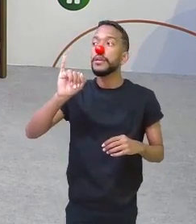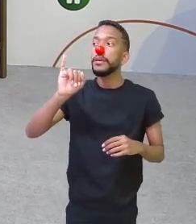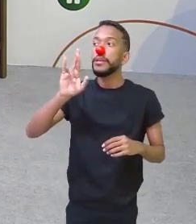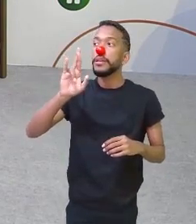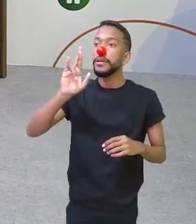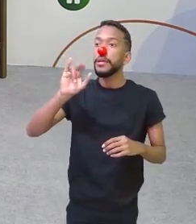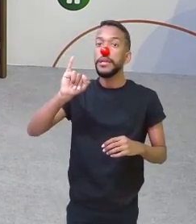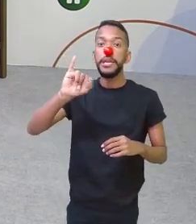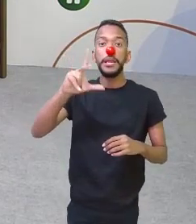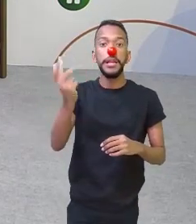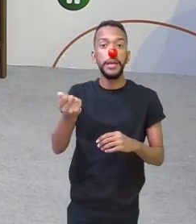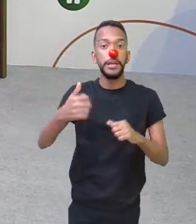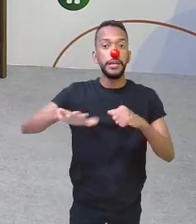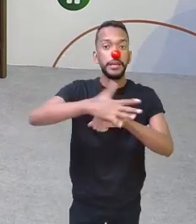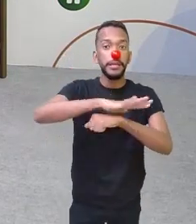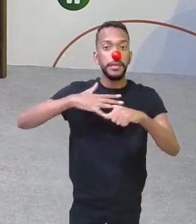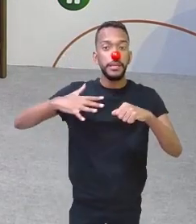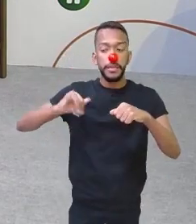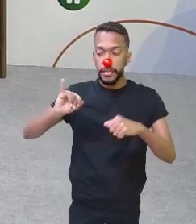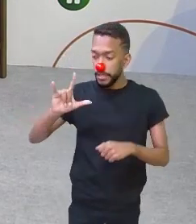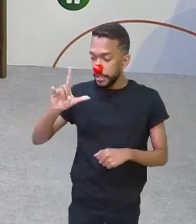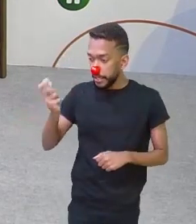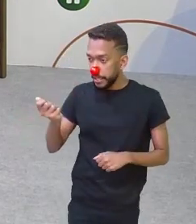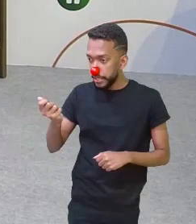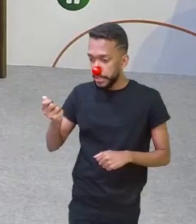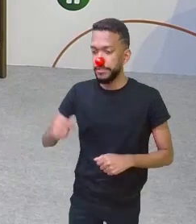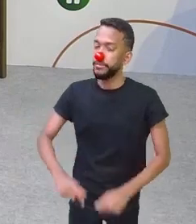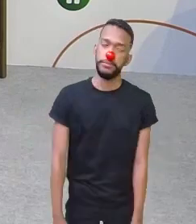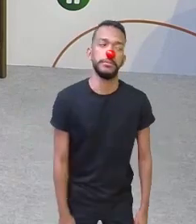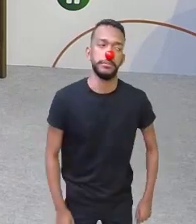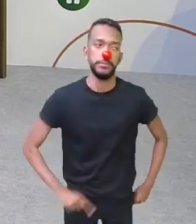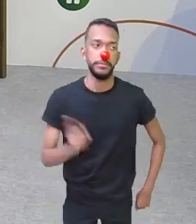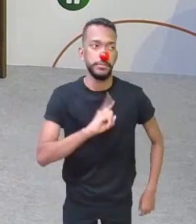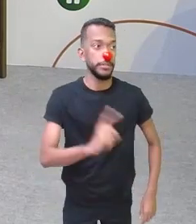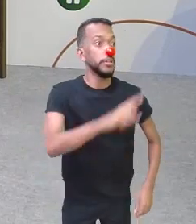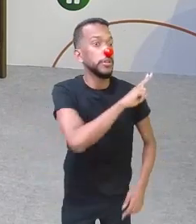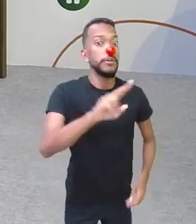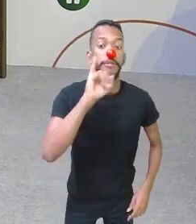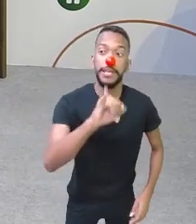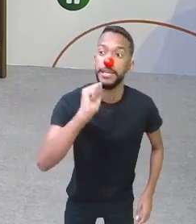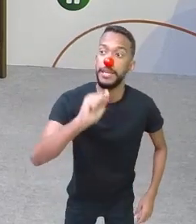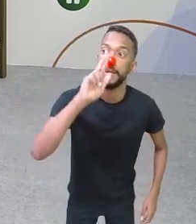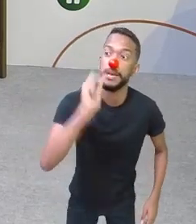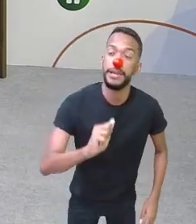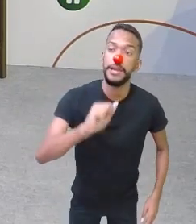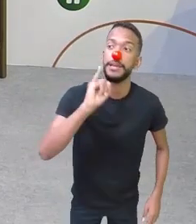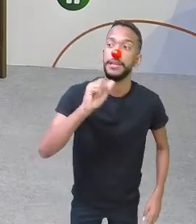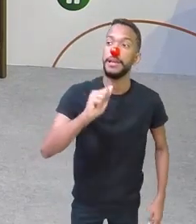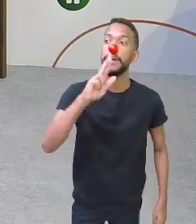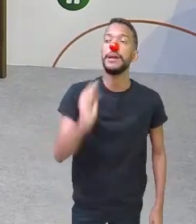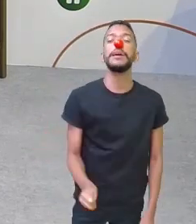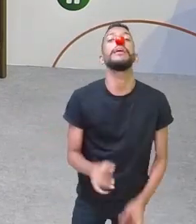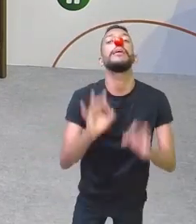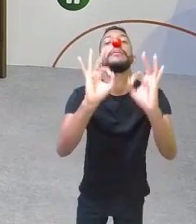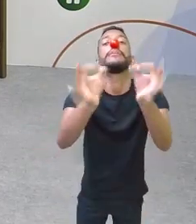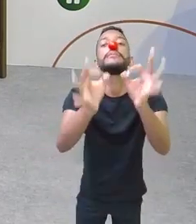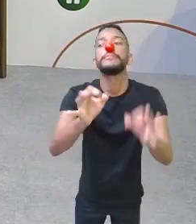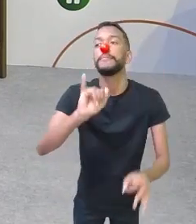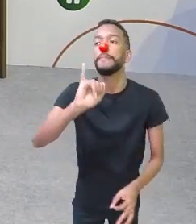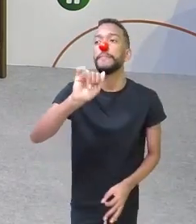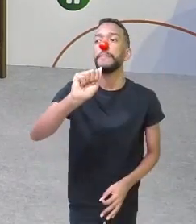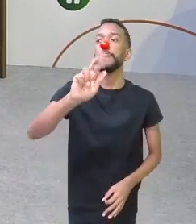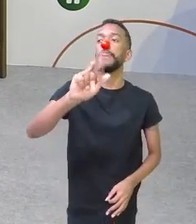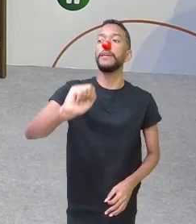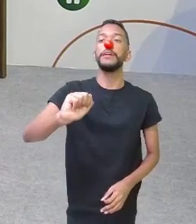Ilha aqui dentro da água. Ai, é demais, viu? É a Iara, menino! Eita, isso mesmo, aí, lenda